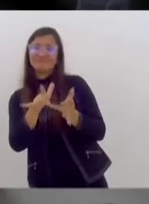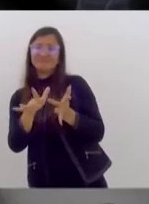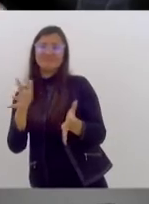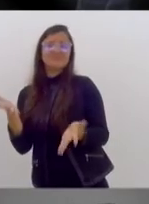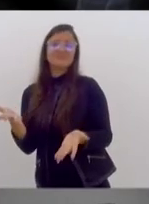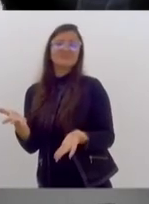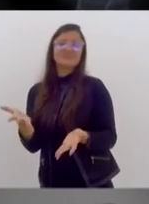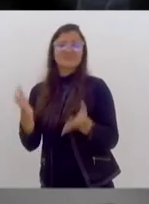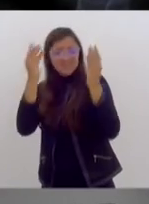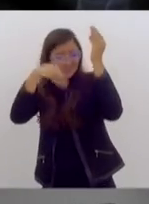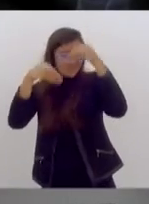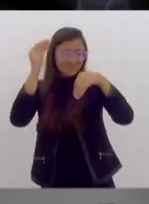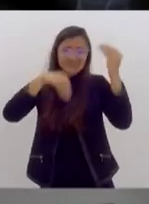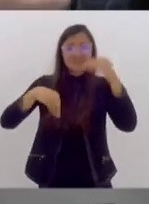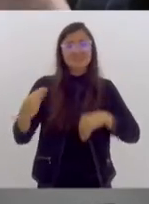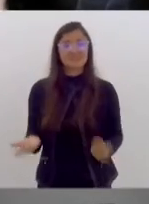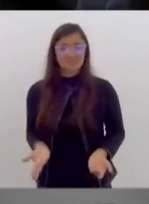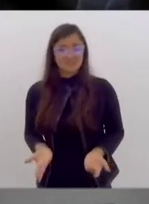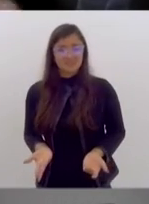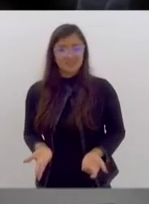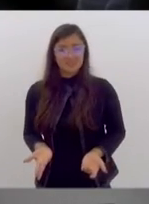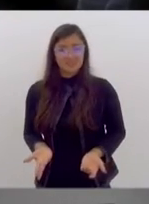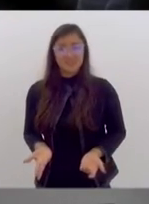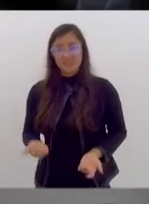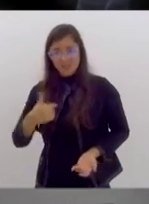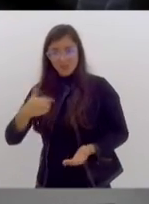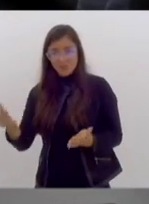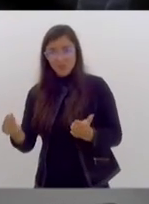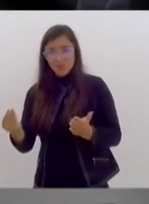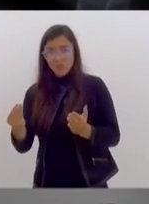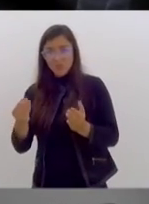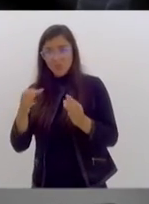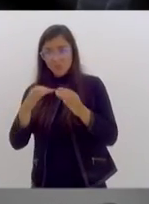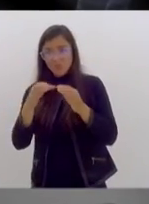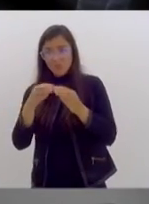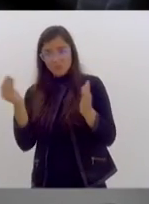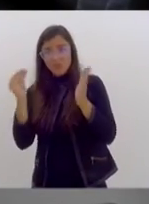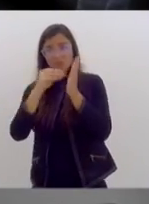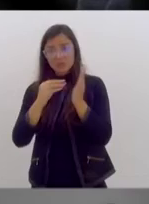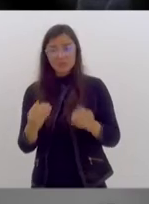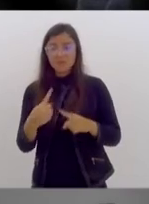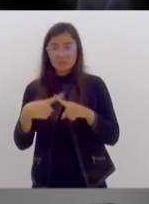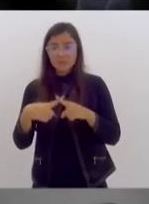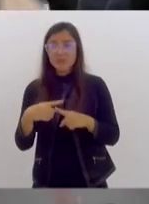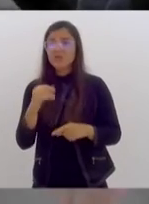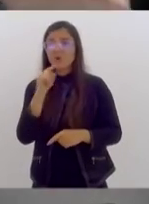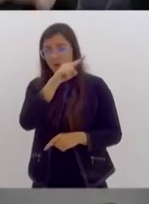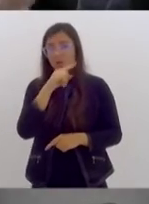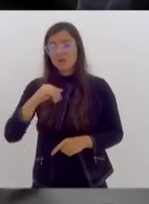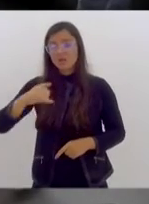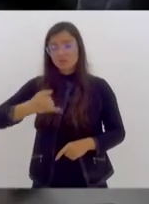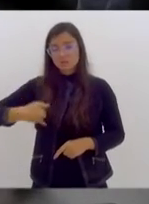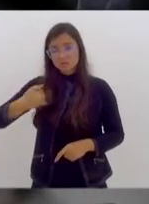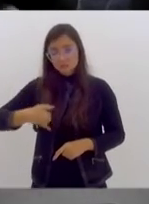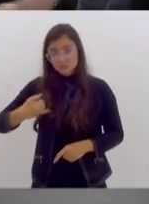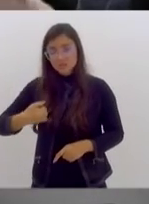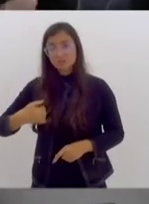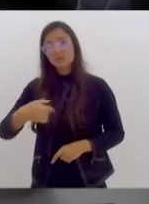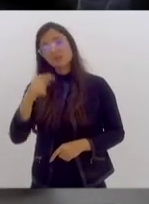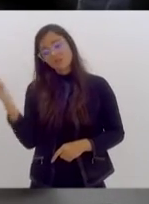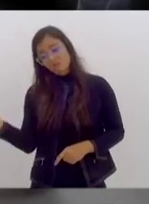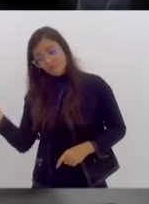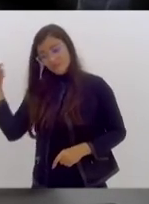urbana eu mesmo acabei de botar no grupo que eu fiquei quase uma hora e meia para sair de São João de Meriti está aqui